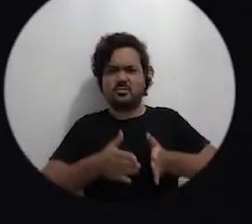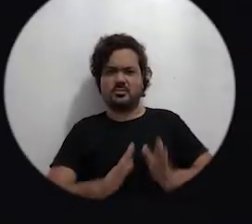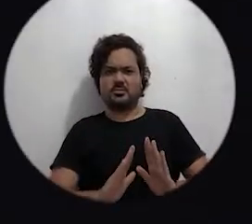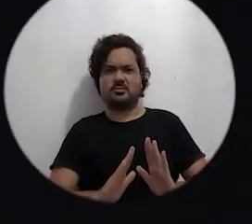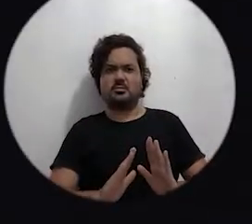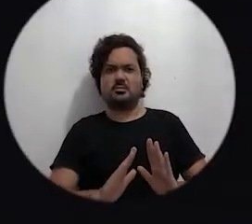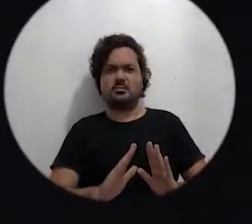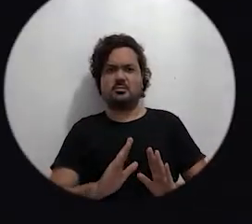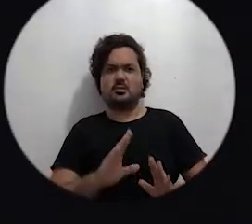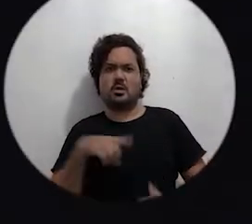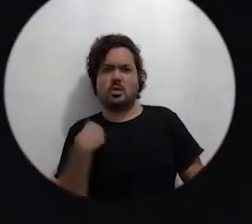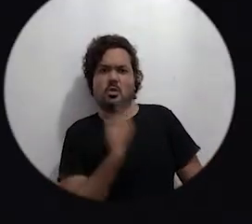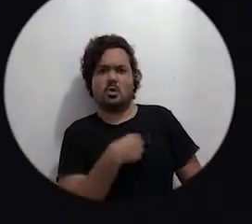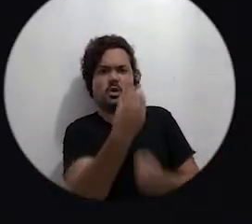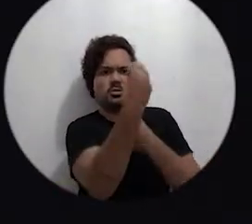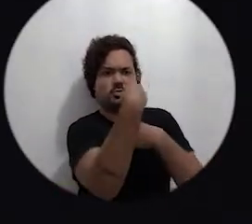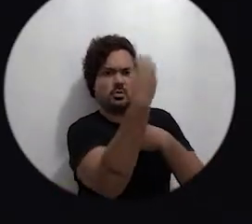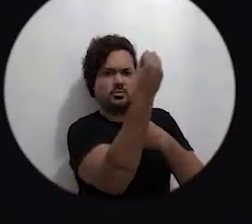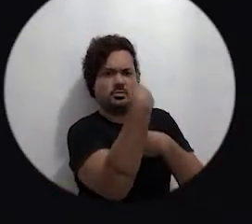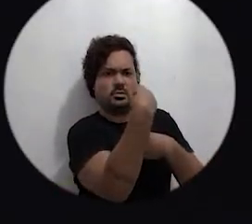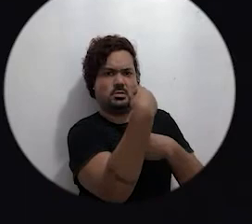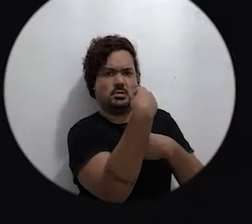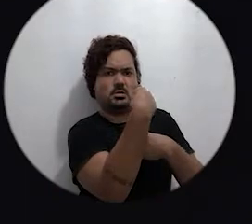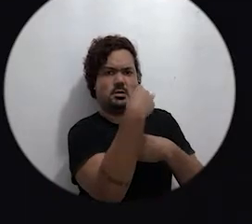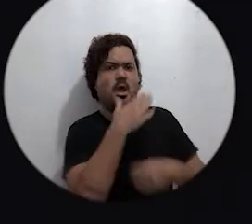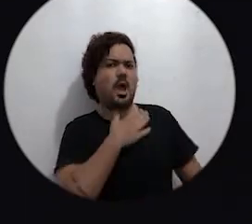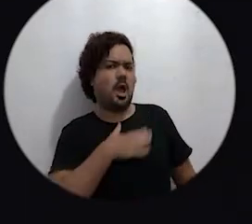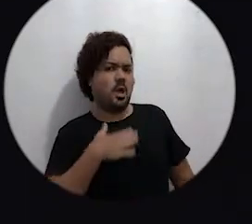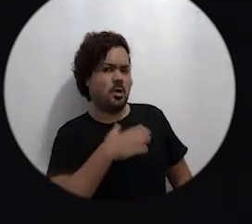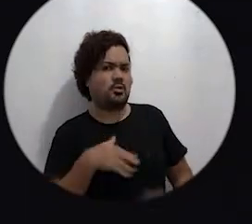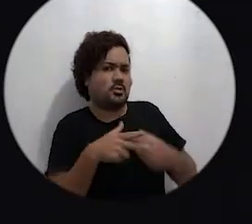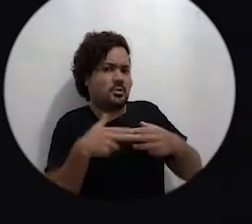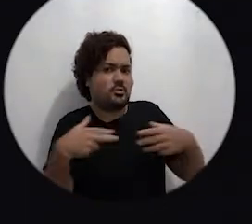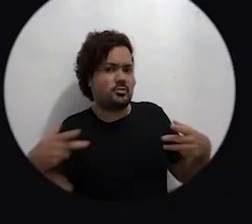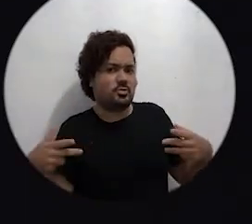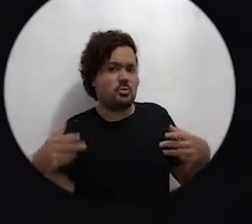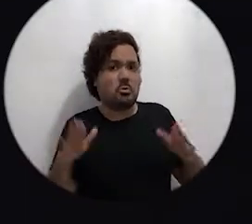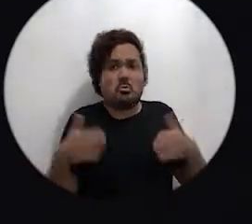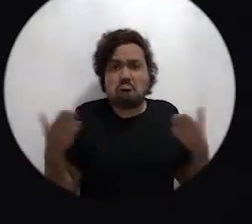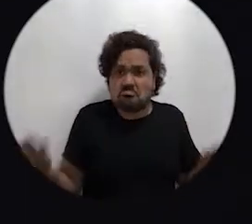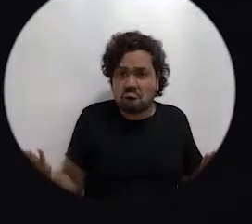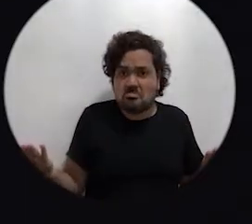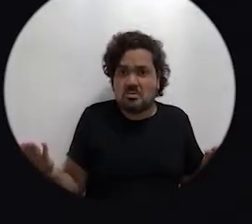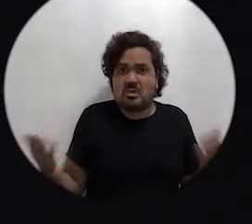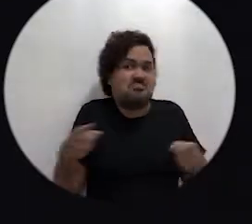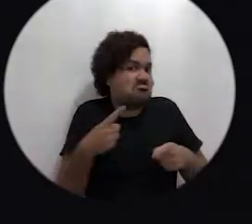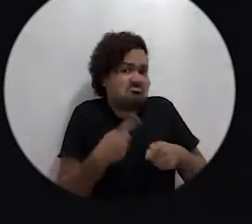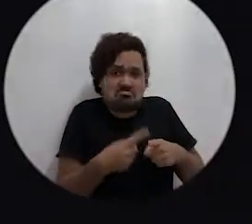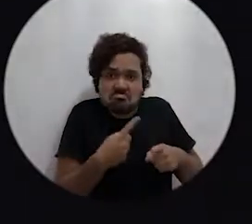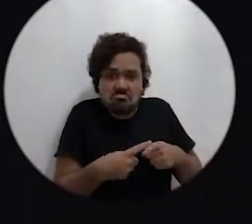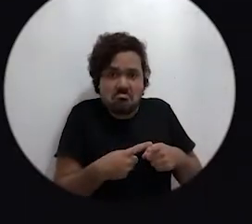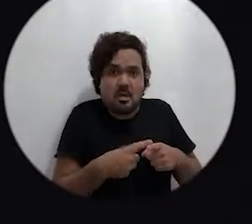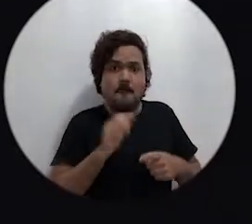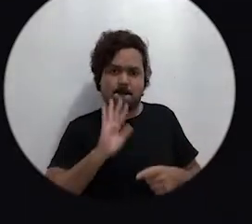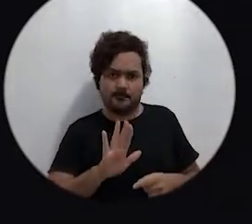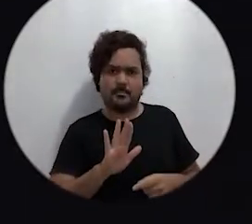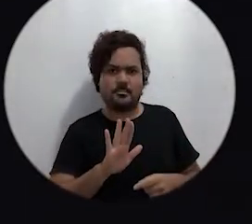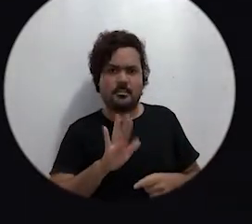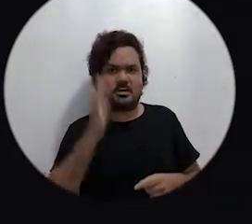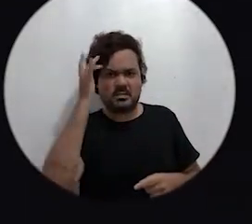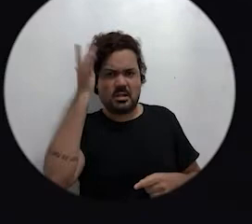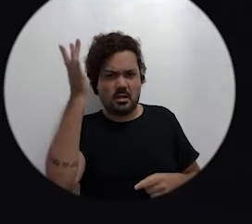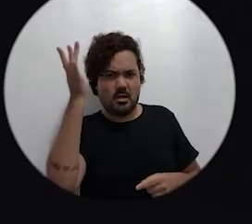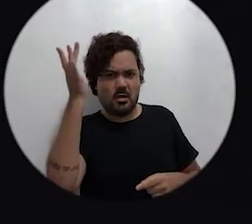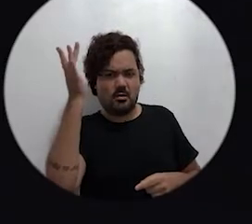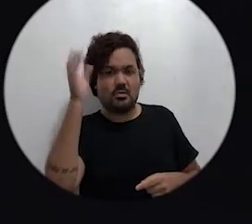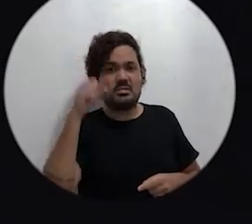Desde pequenos fetos, somos ensinados a gostar de coisas que não sabemos o que e nem por quê. Mas é